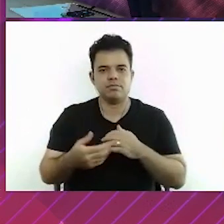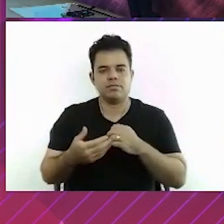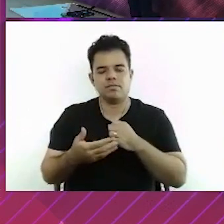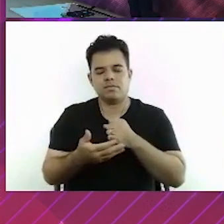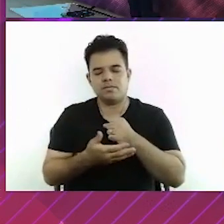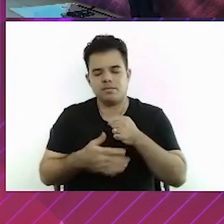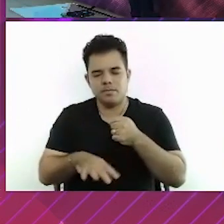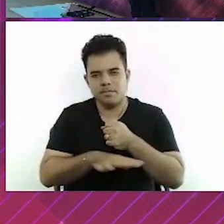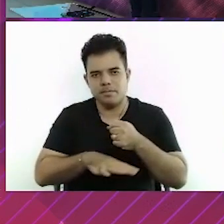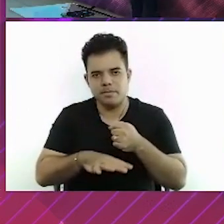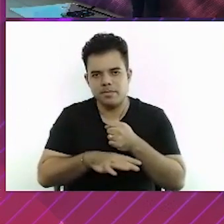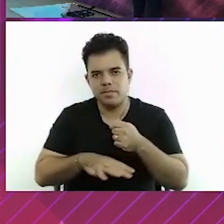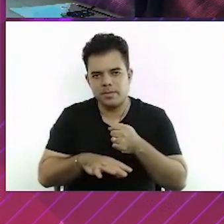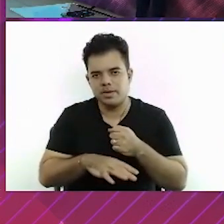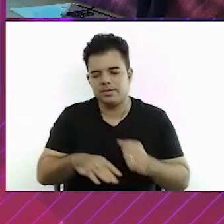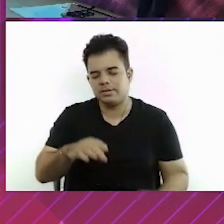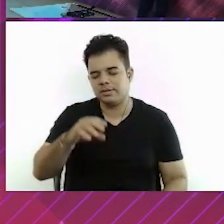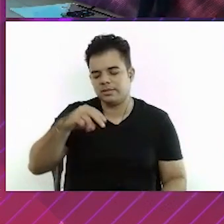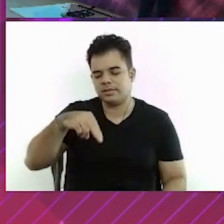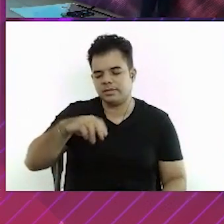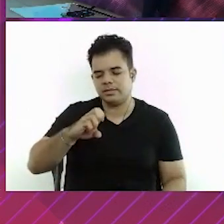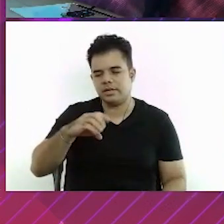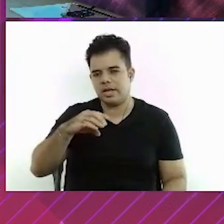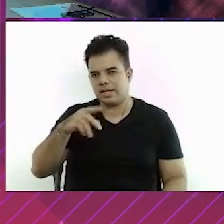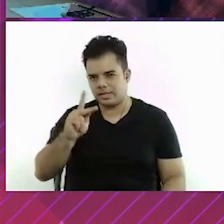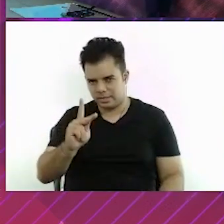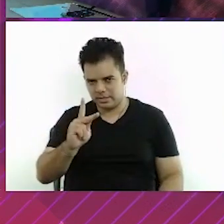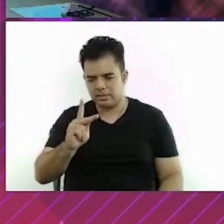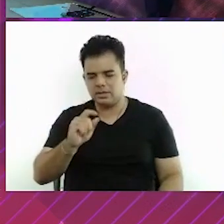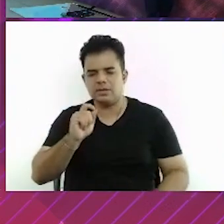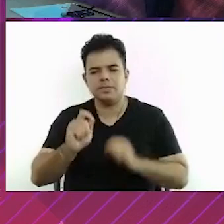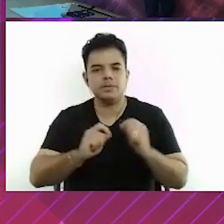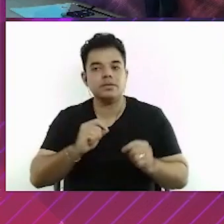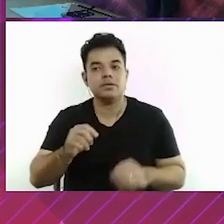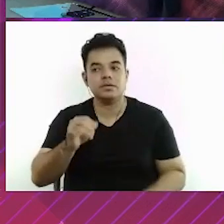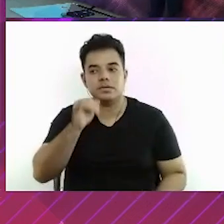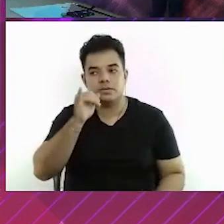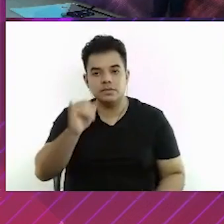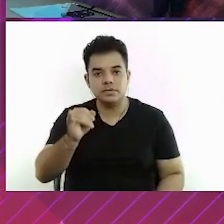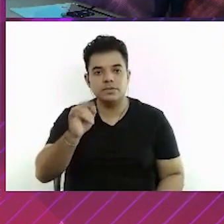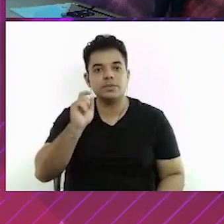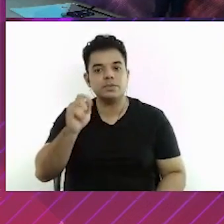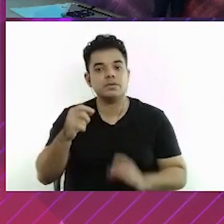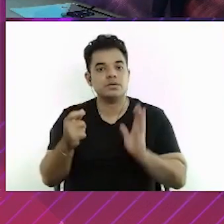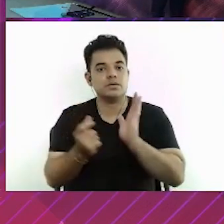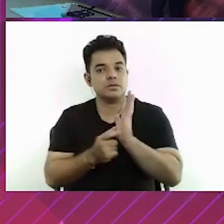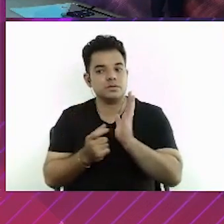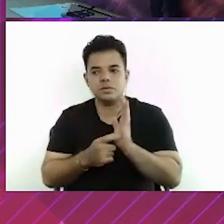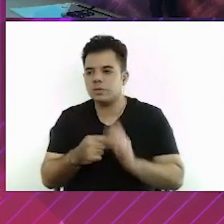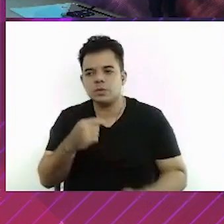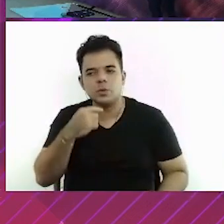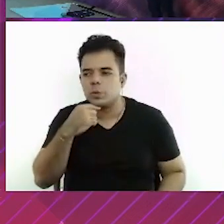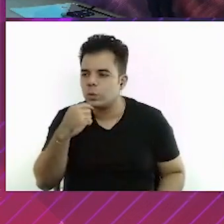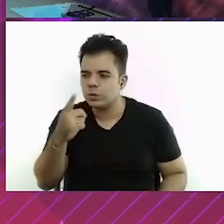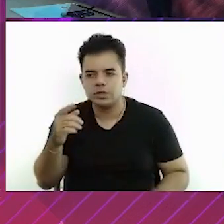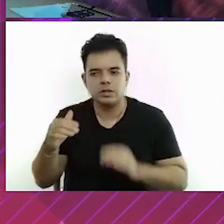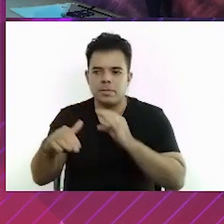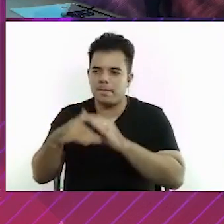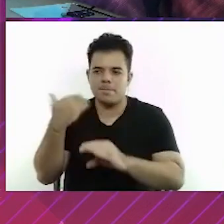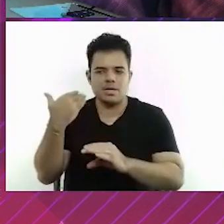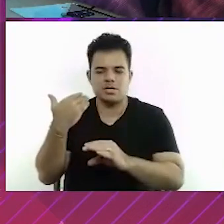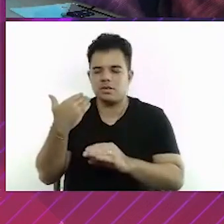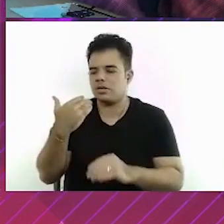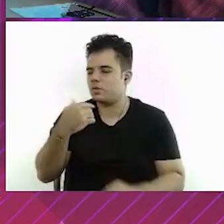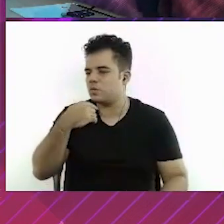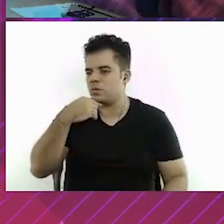not acknowledgement, dizendo para o RabbitMQ que não conseguiu processar com sucesso aquela mensagem. Você manda